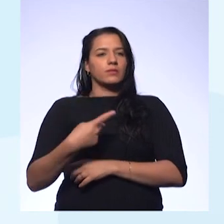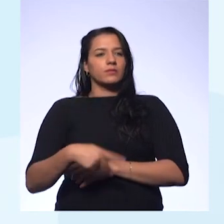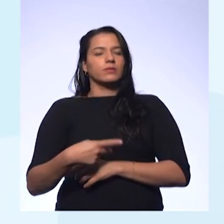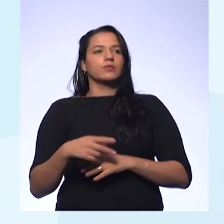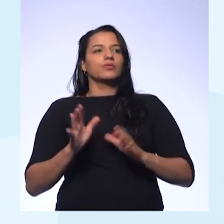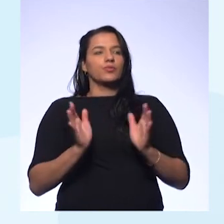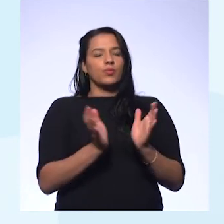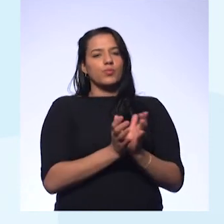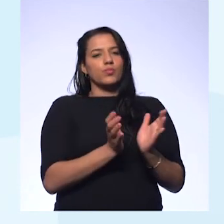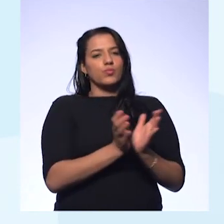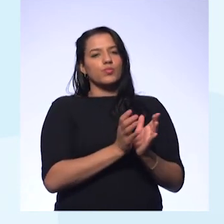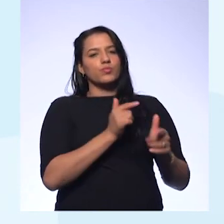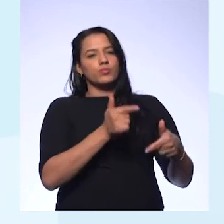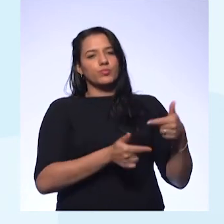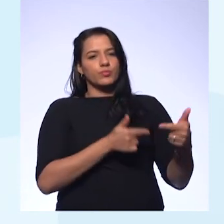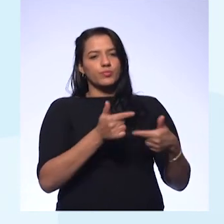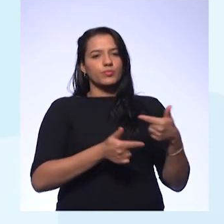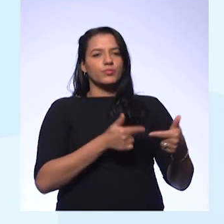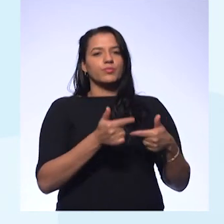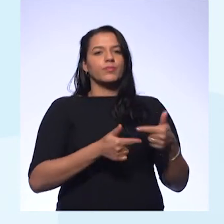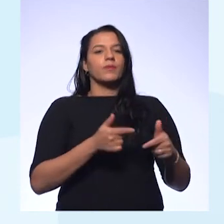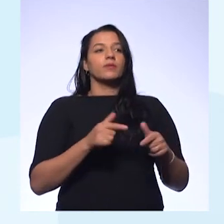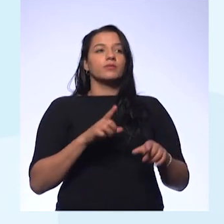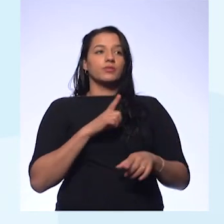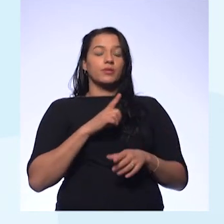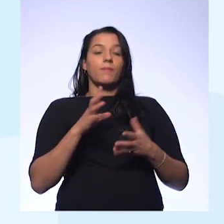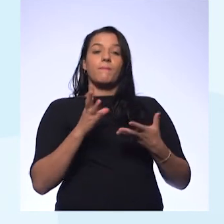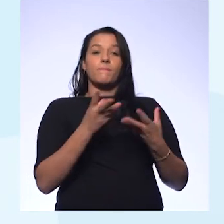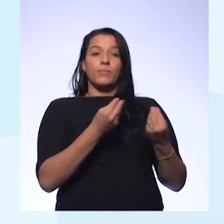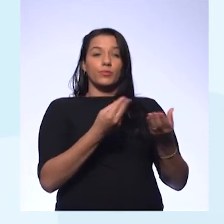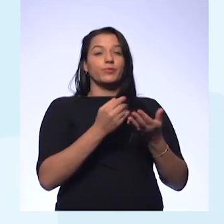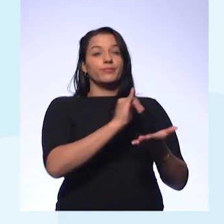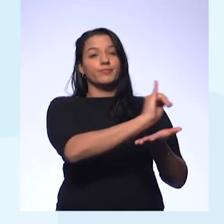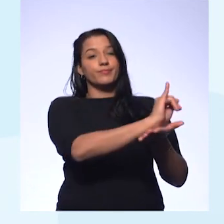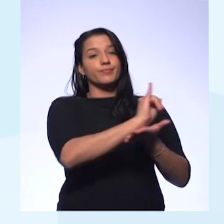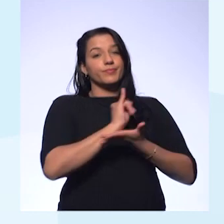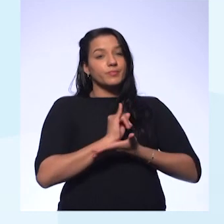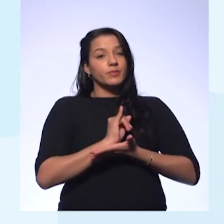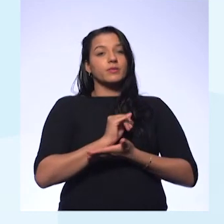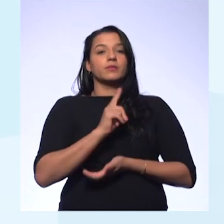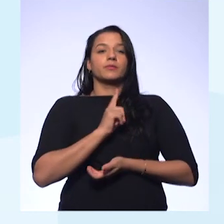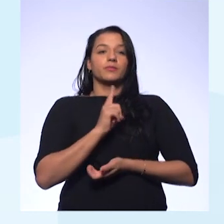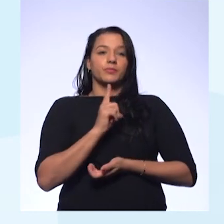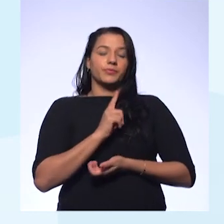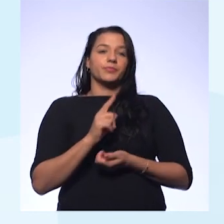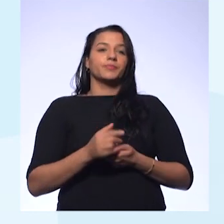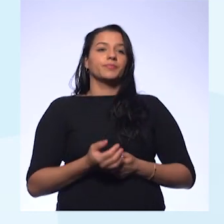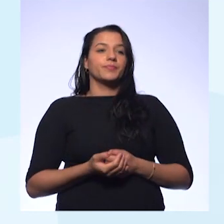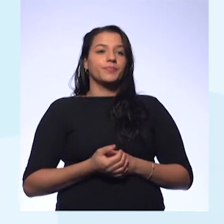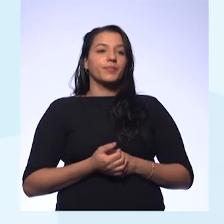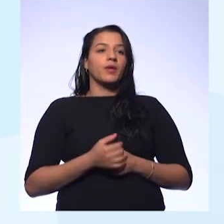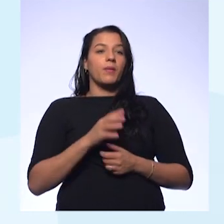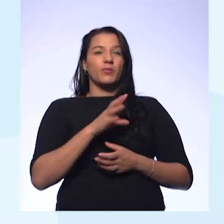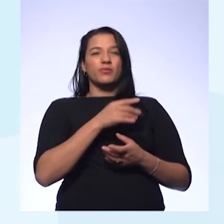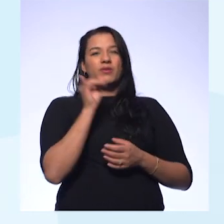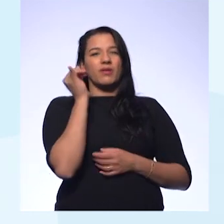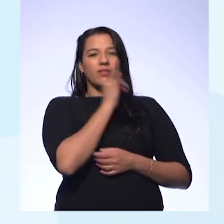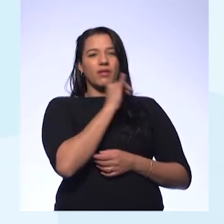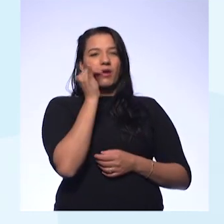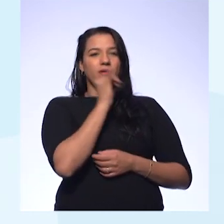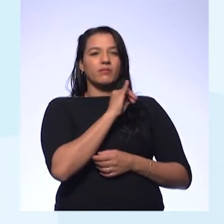trabalhadora, ainda muito constituída por imigrantes, principalmente italianos, né? Mas existiam aí as